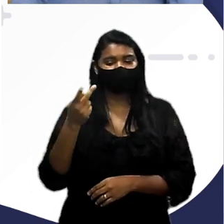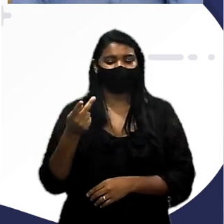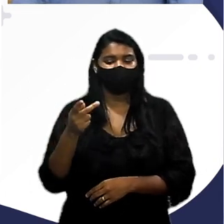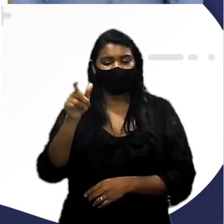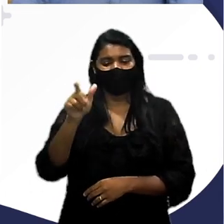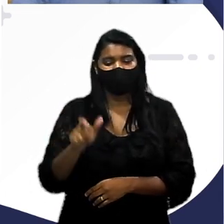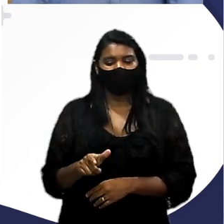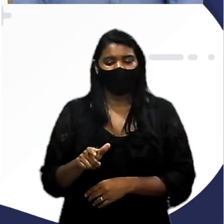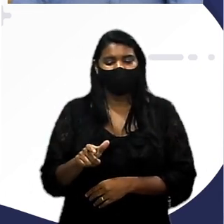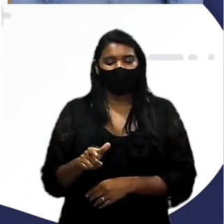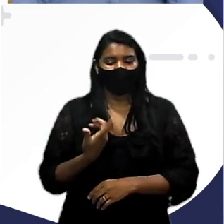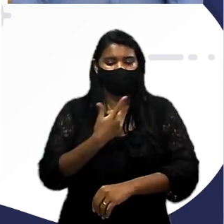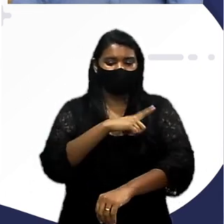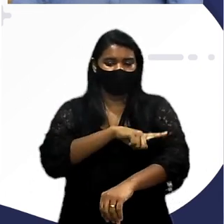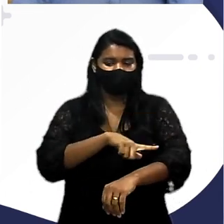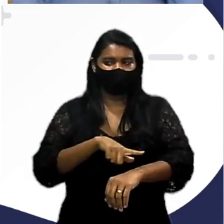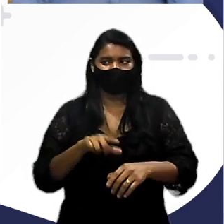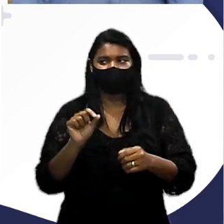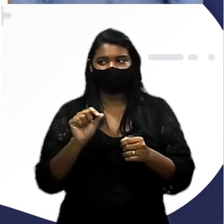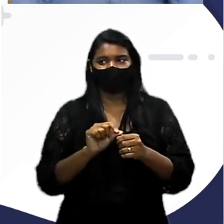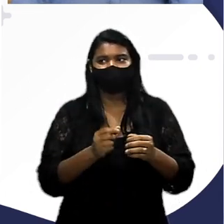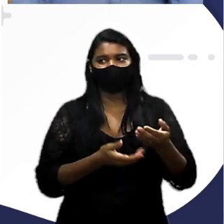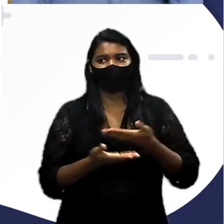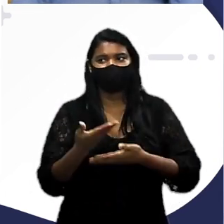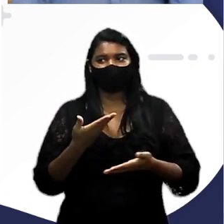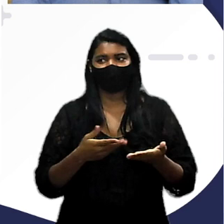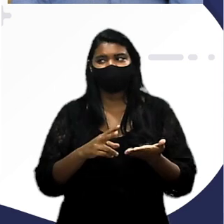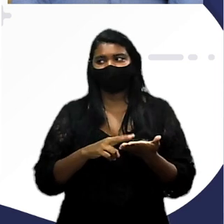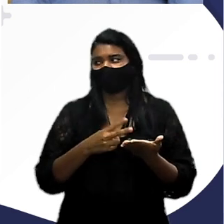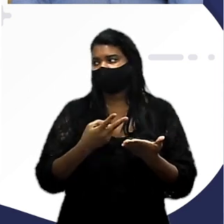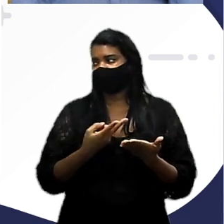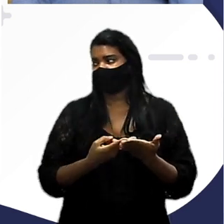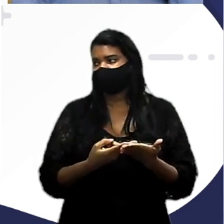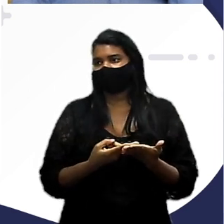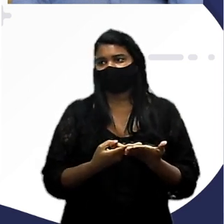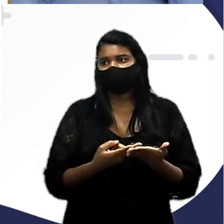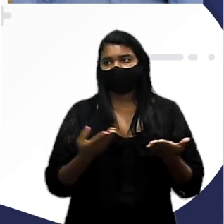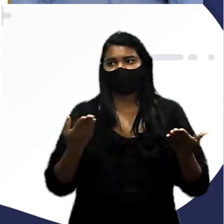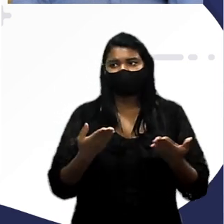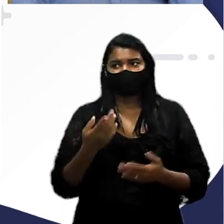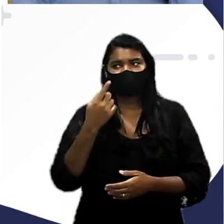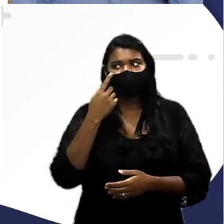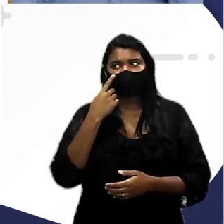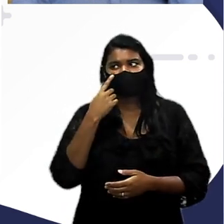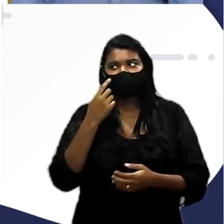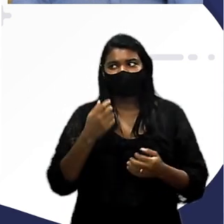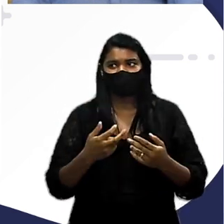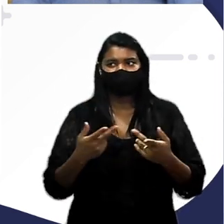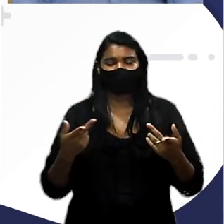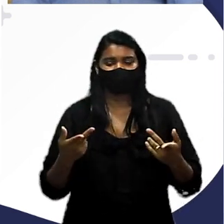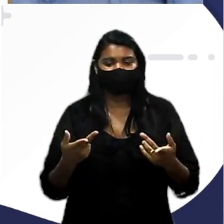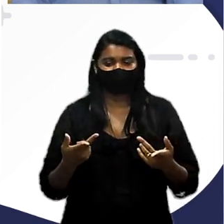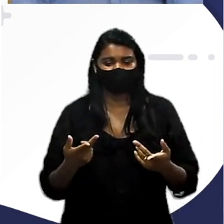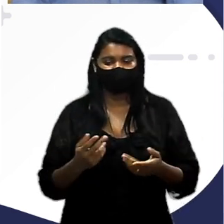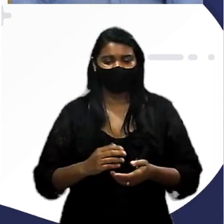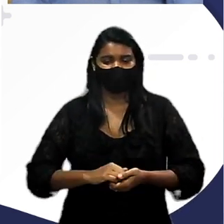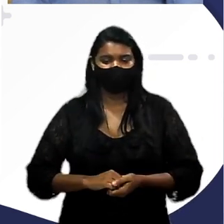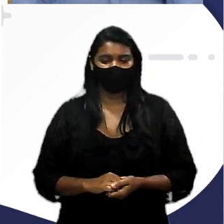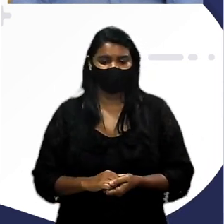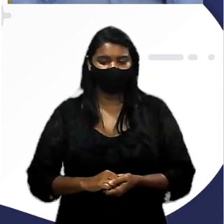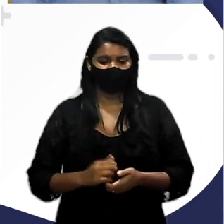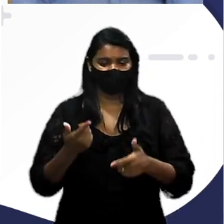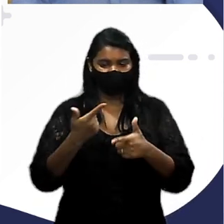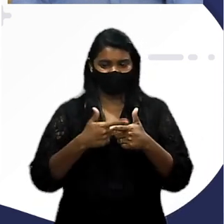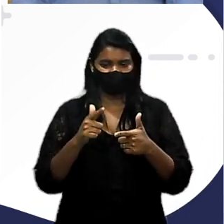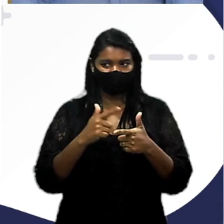um comportamento que faça com que eles interpretem ou vejam de uma outra forma determinados